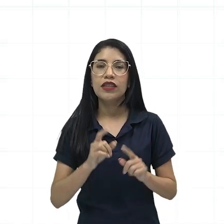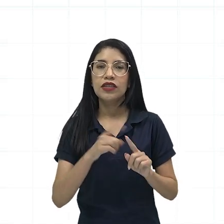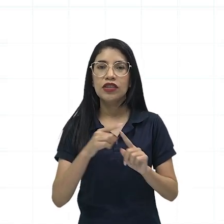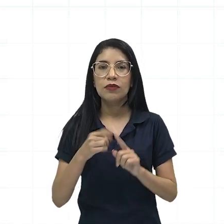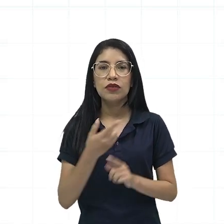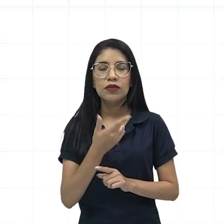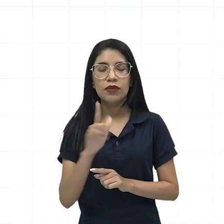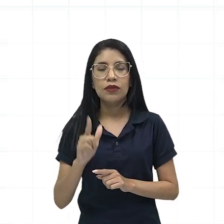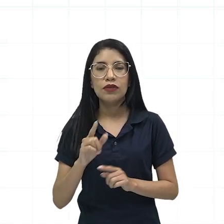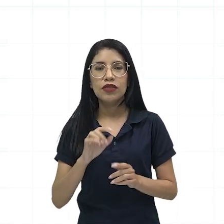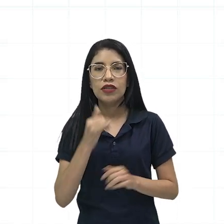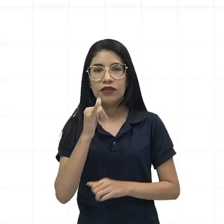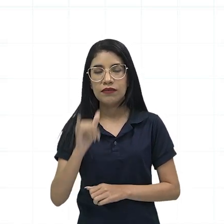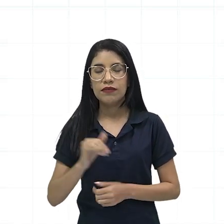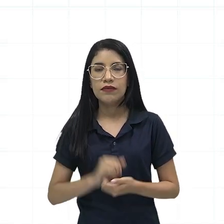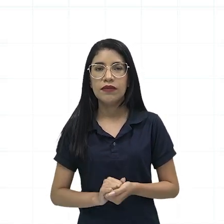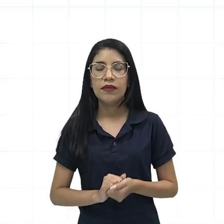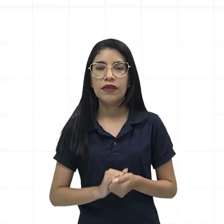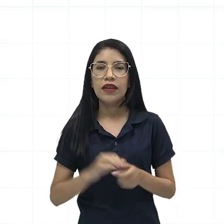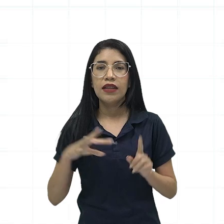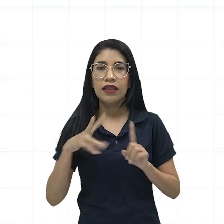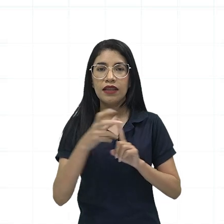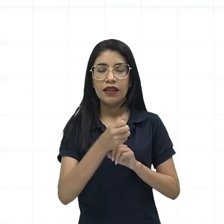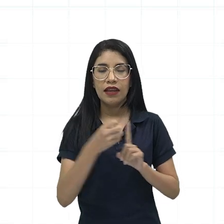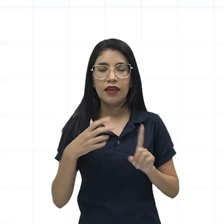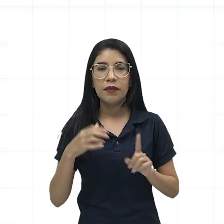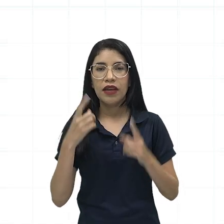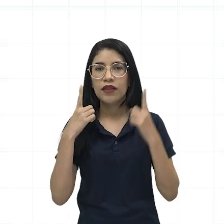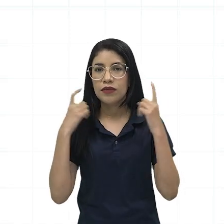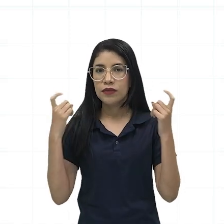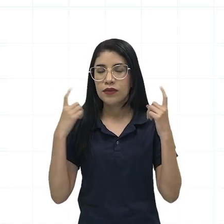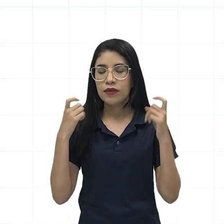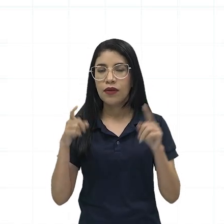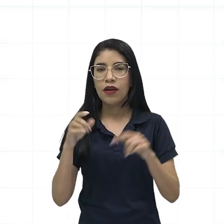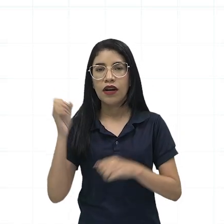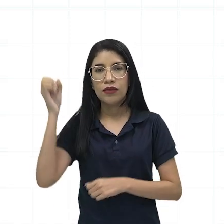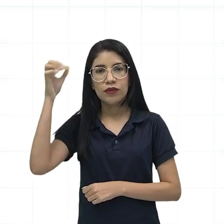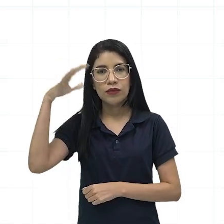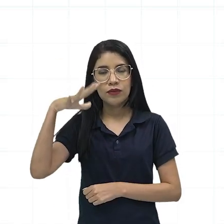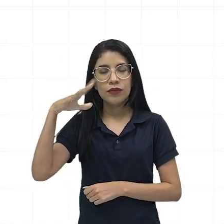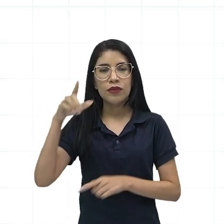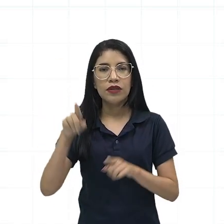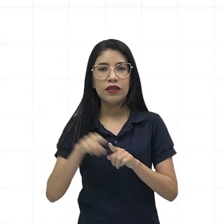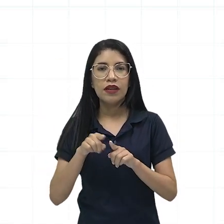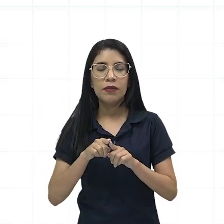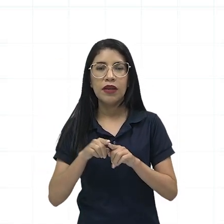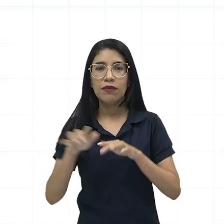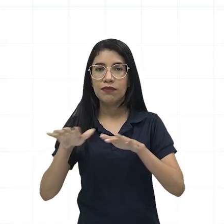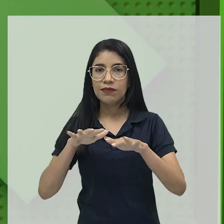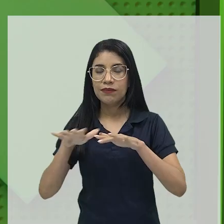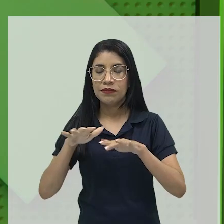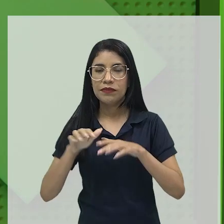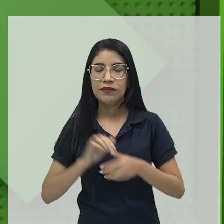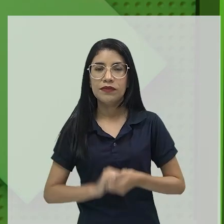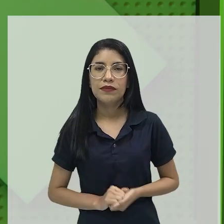outros tipos de energia: térmica, sonora, luminosa e